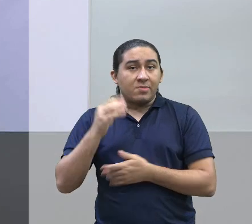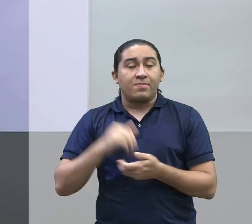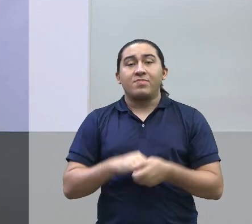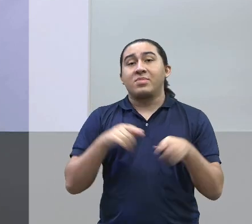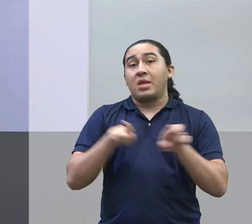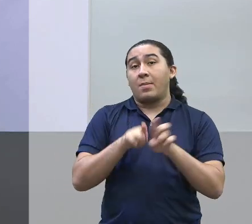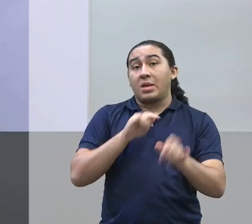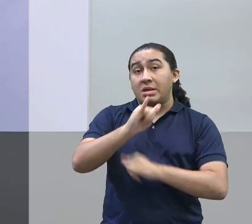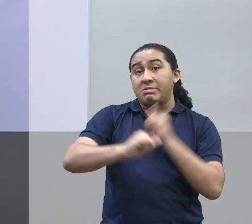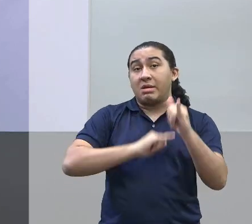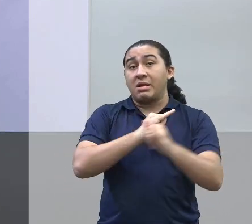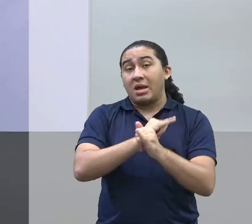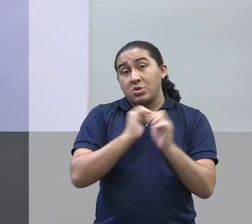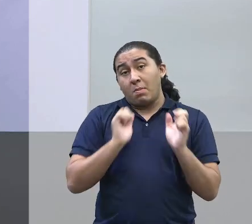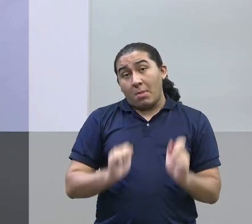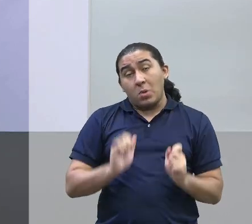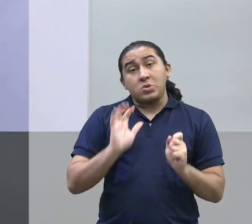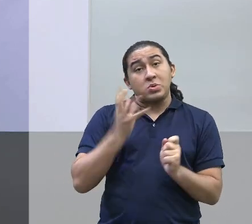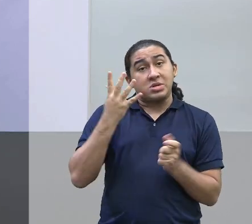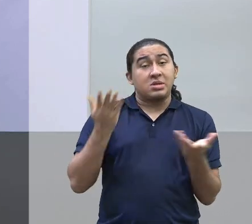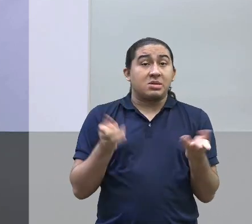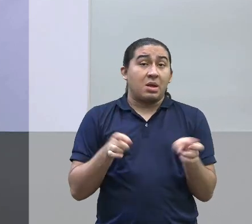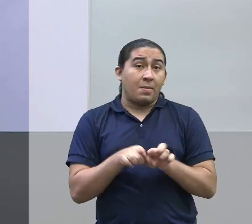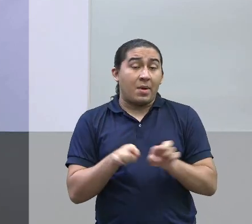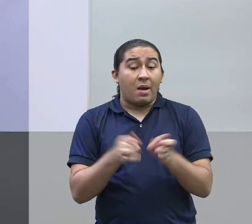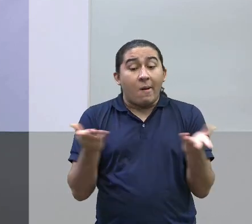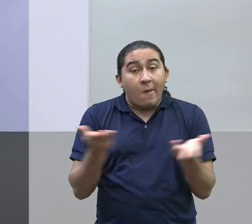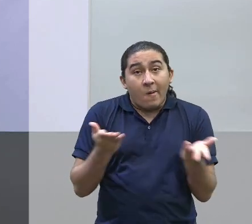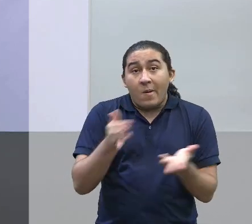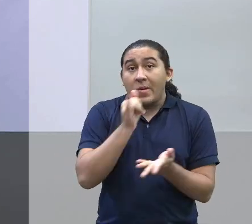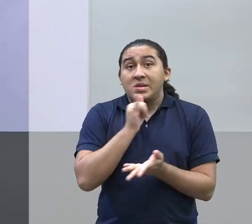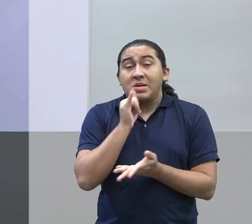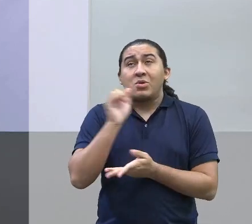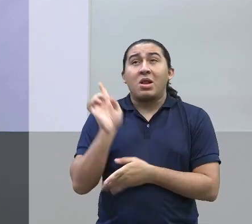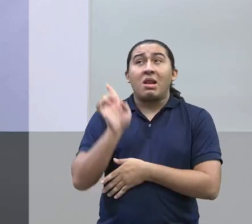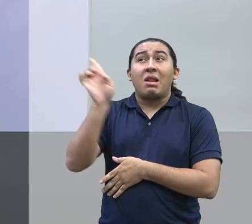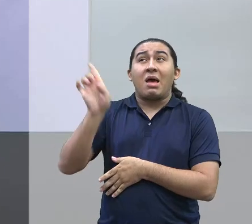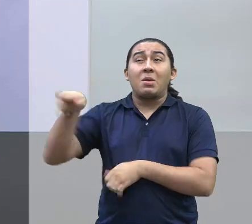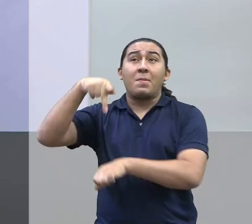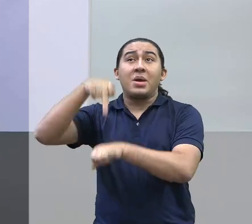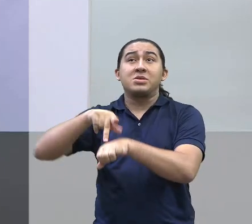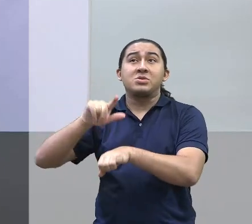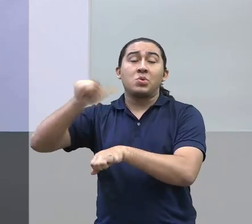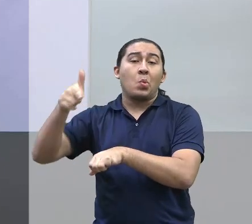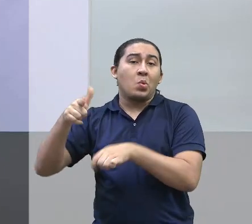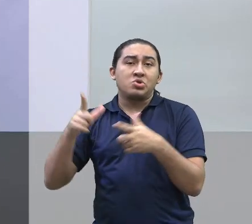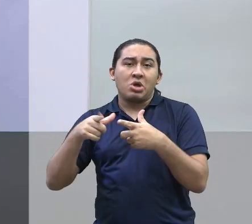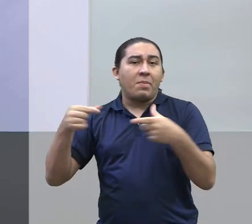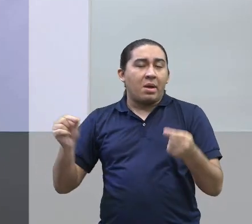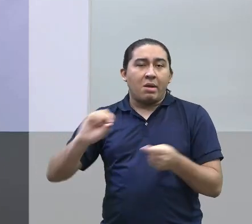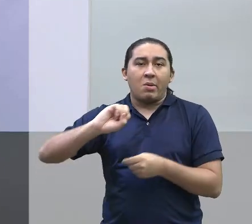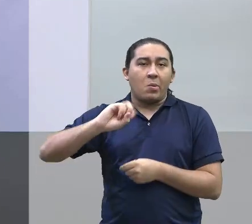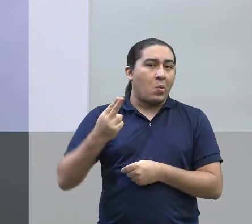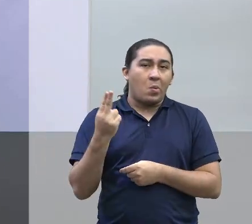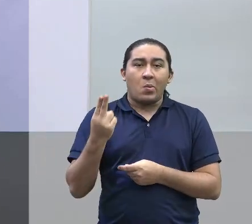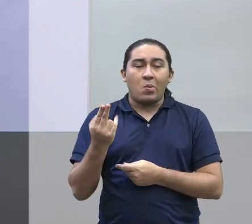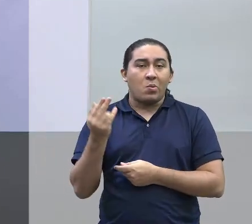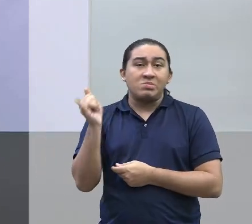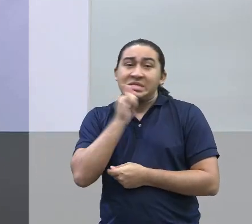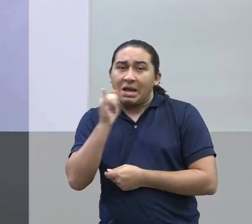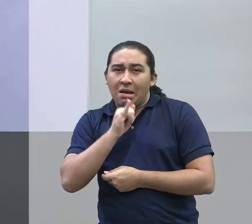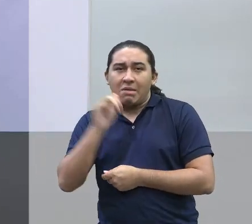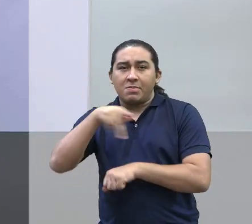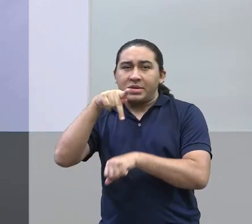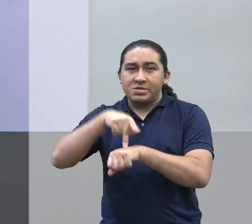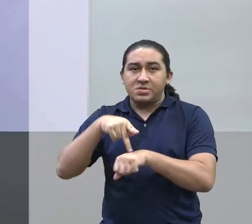internet, fatos que ocorreram agora, lá no Japão, lá na Itália, em outros lugares aí que nós